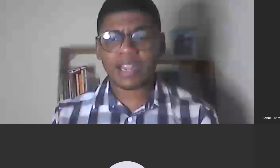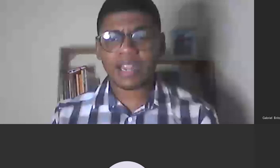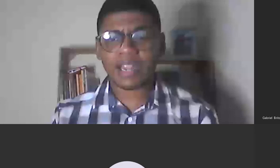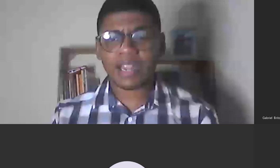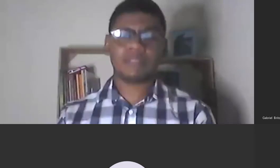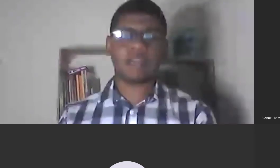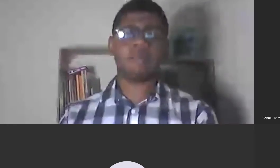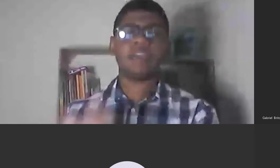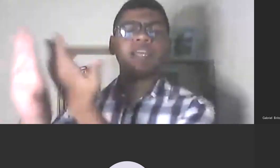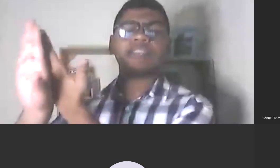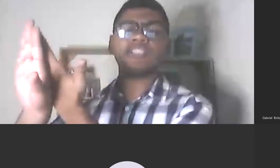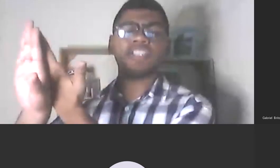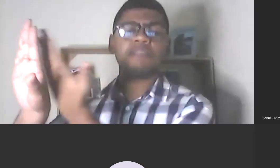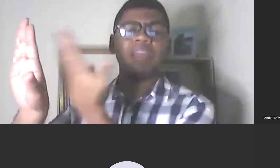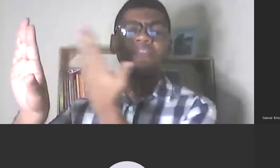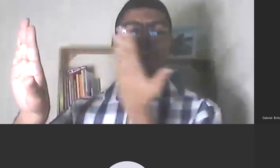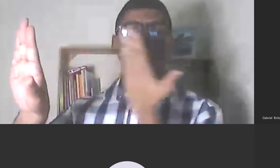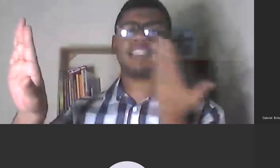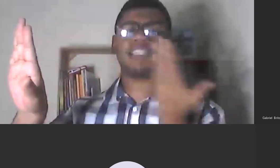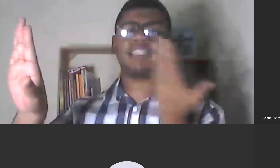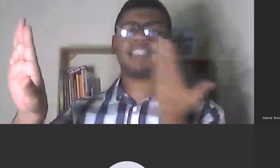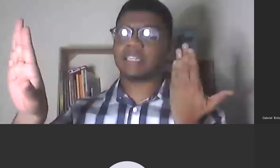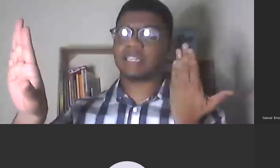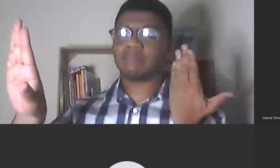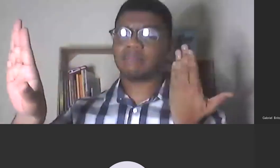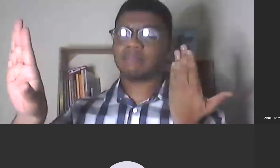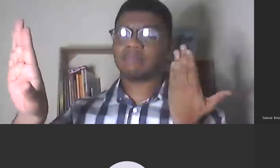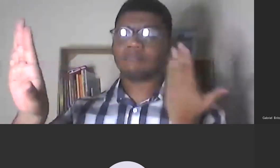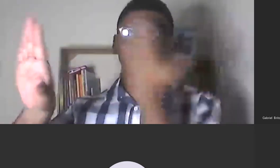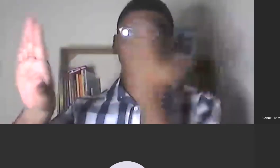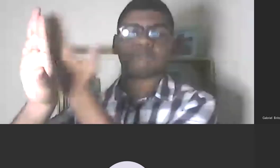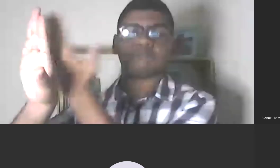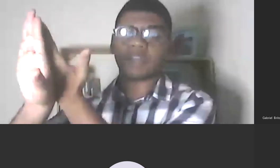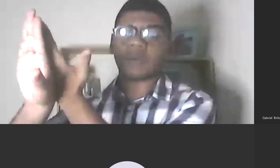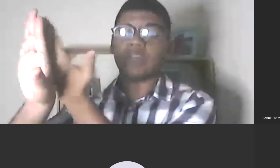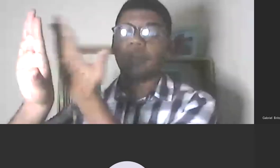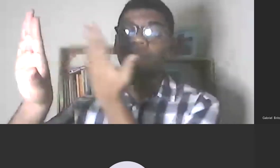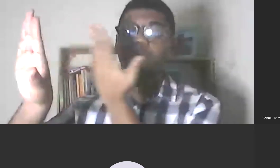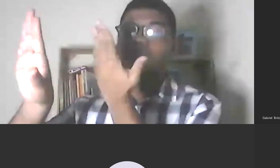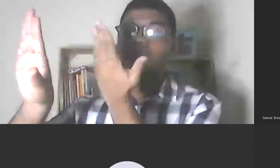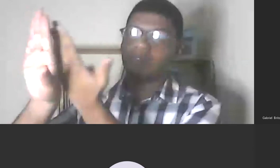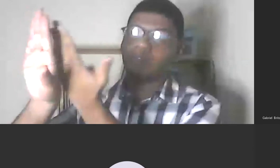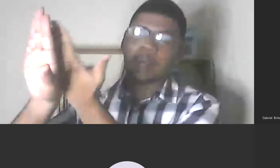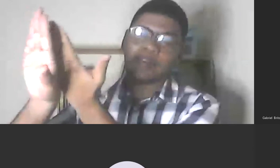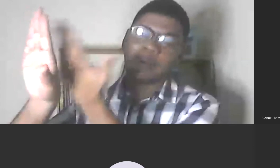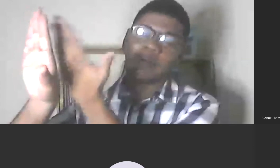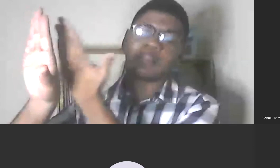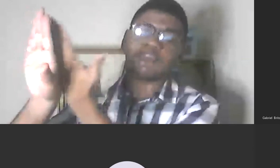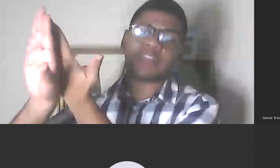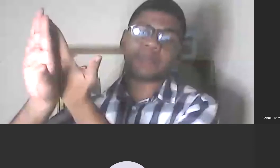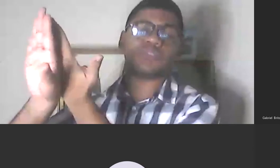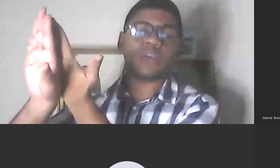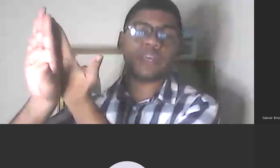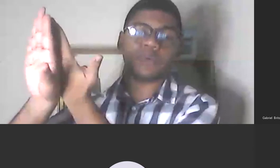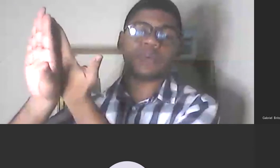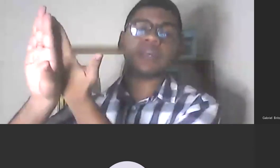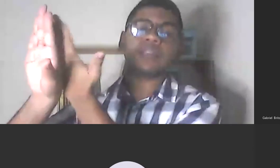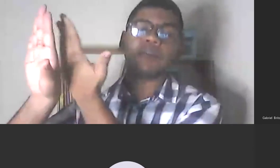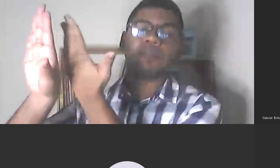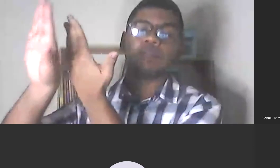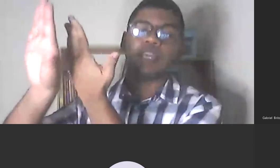ela fez. Então, eu decidi me afastar de Bianca. Então, a mão que está virada para